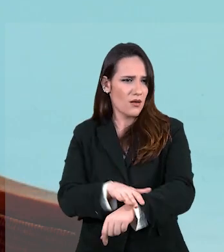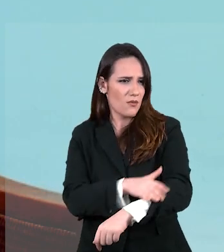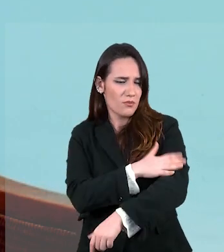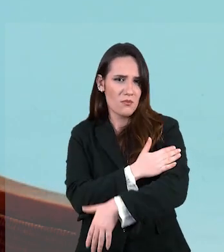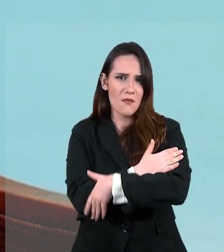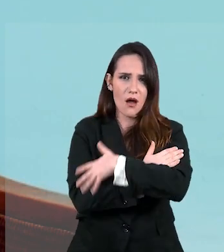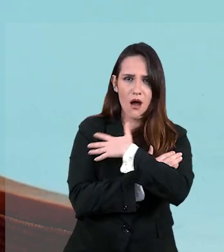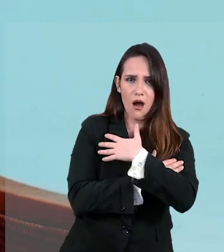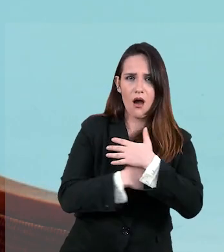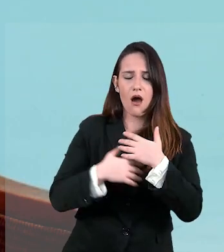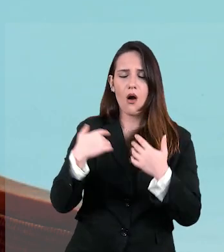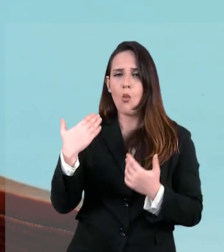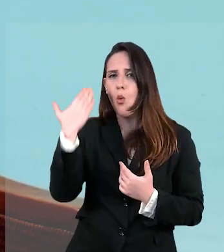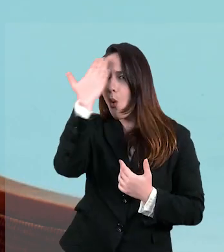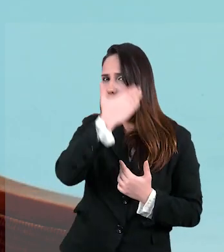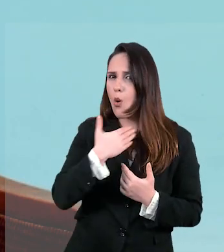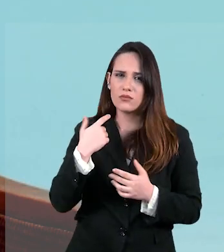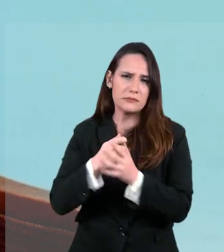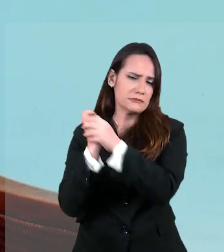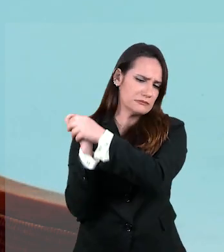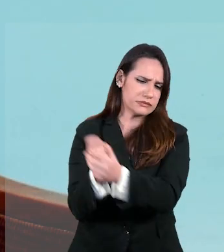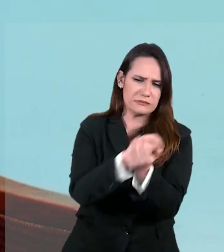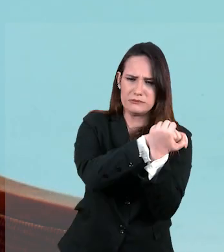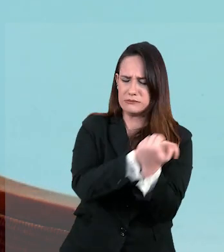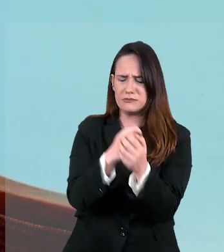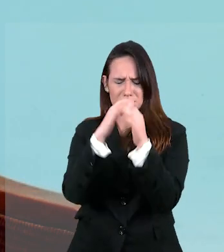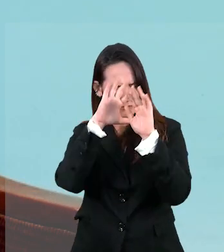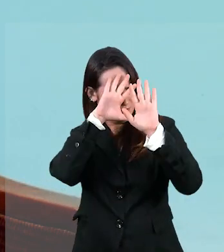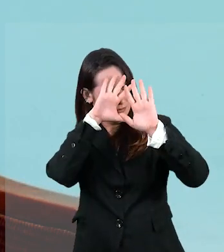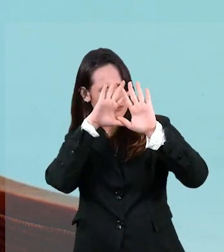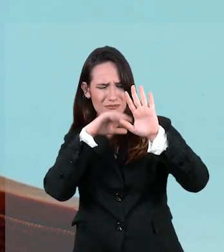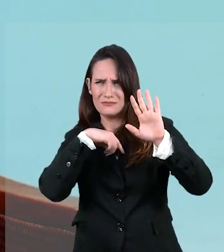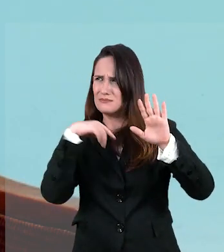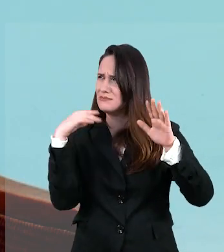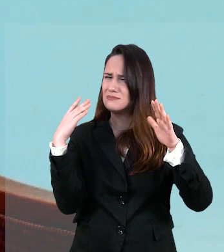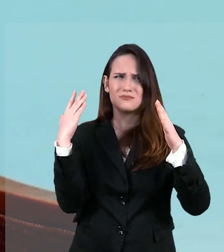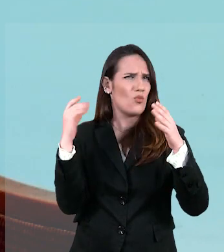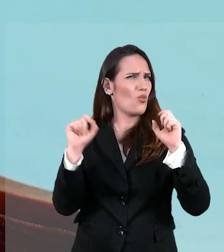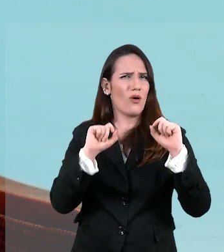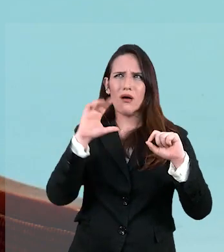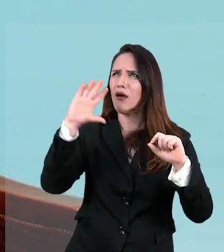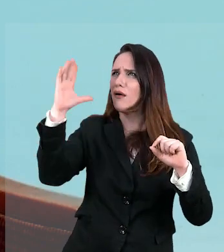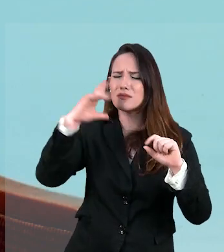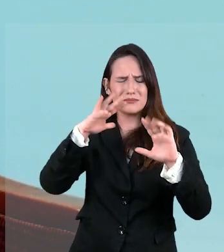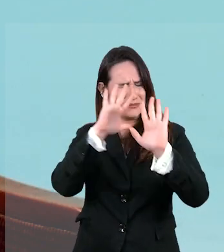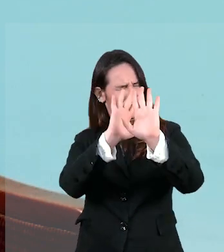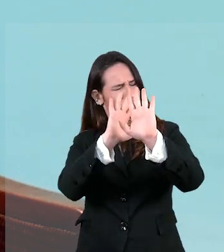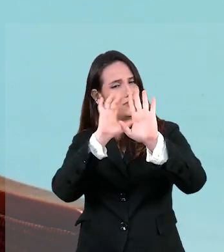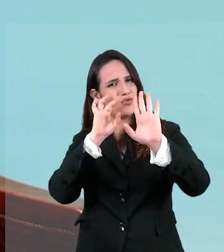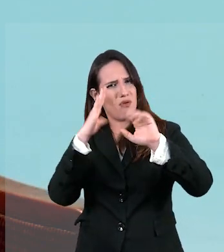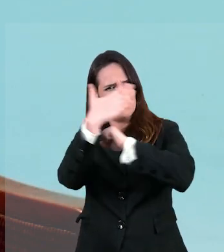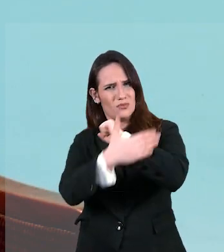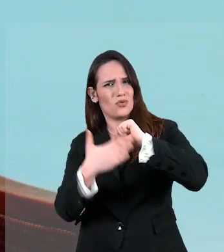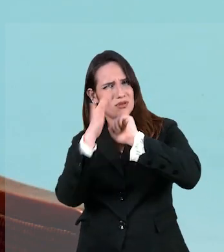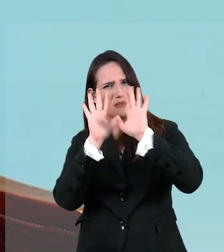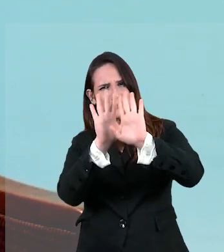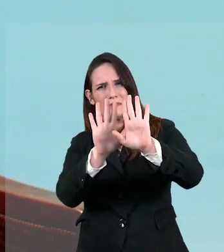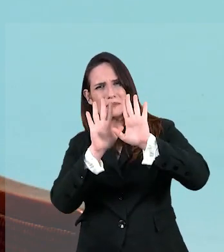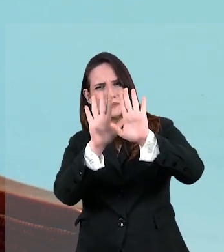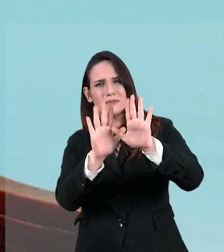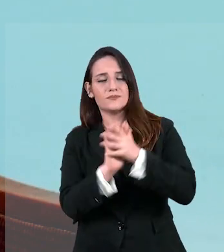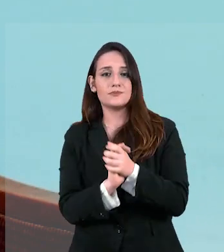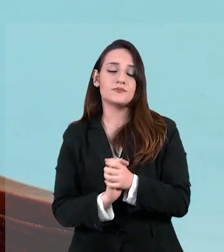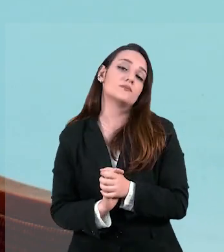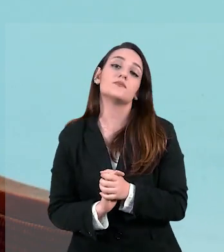nos braços, no rosto. Eu acordei muito desorientada, eu só conseguia me defender.